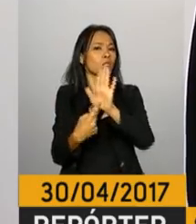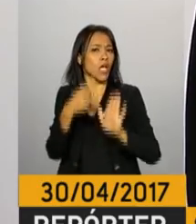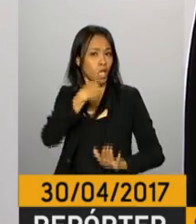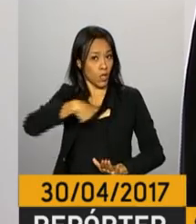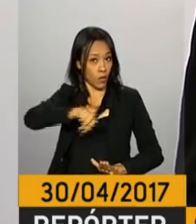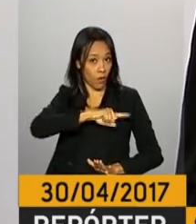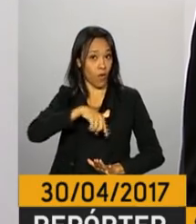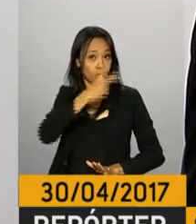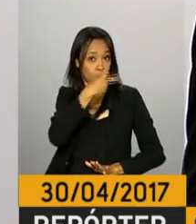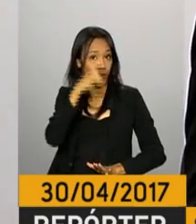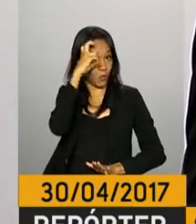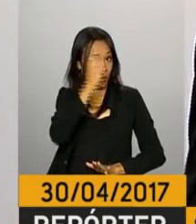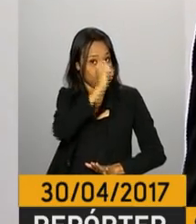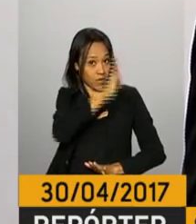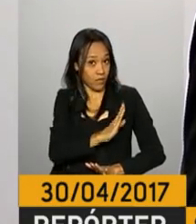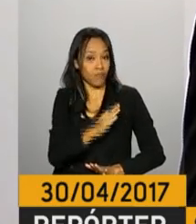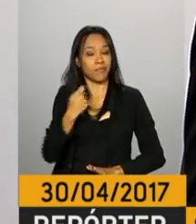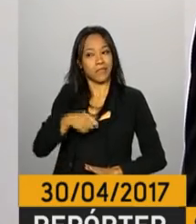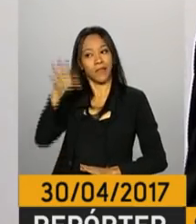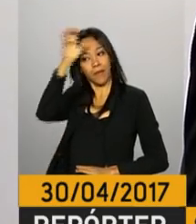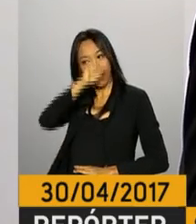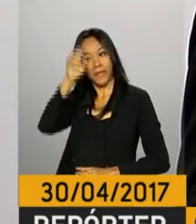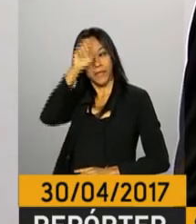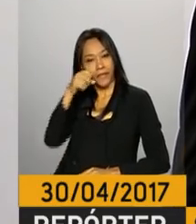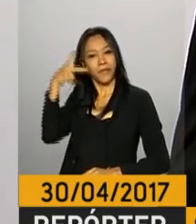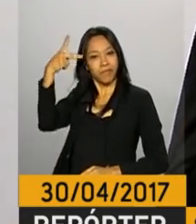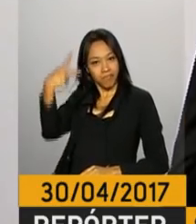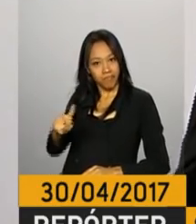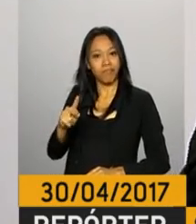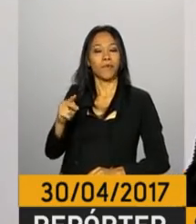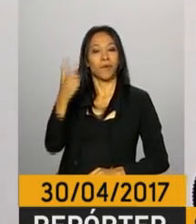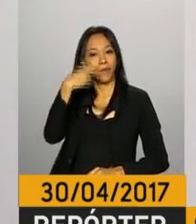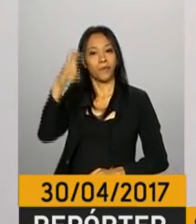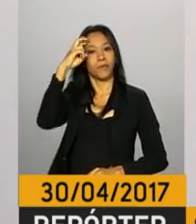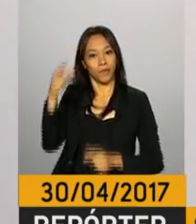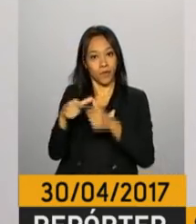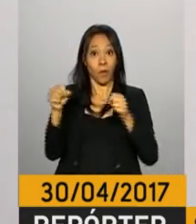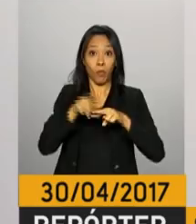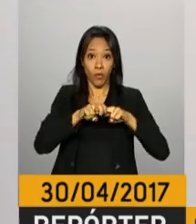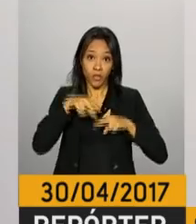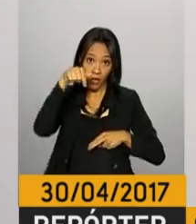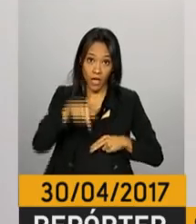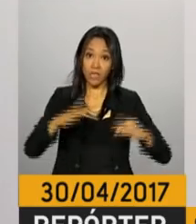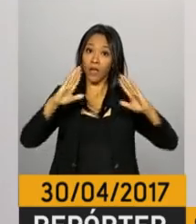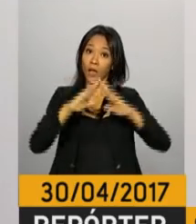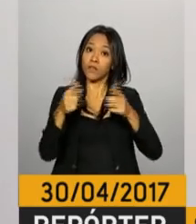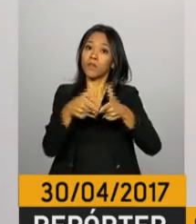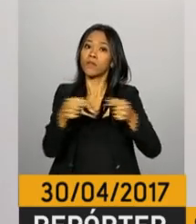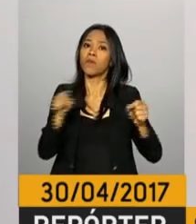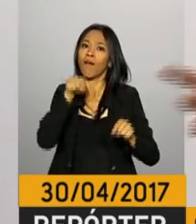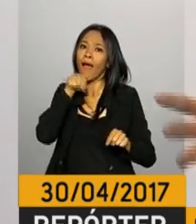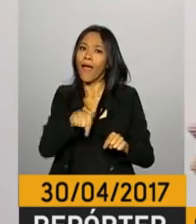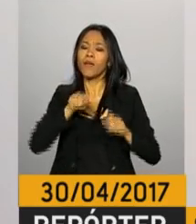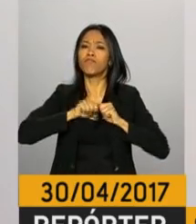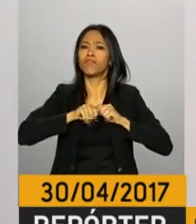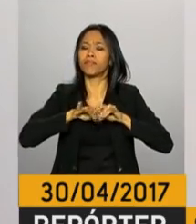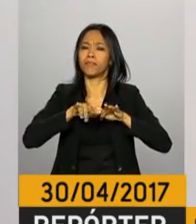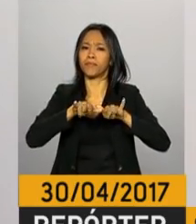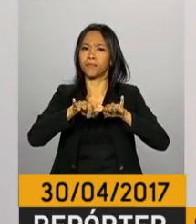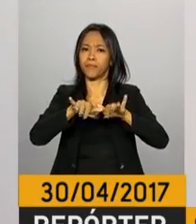aprender com a cultura japonesa, né? E por isso que esta Casa do Japão certa e seguramente será